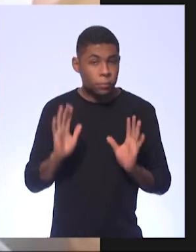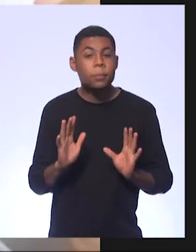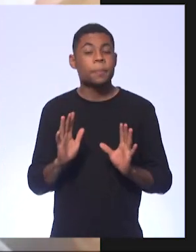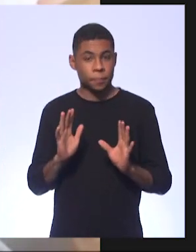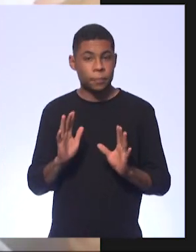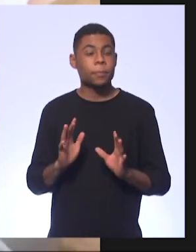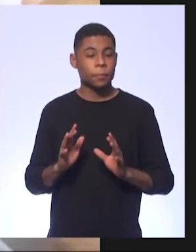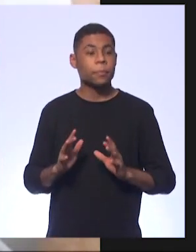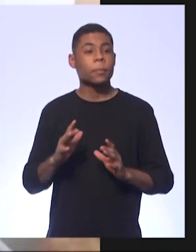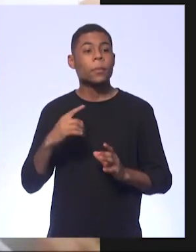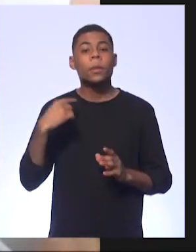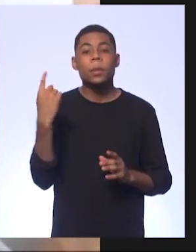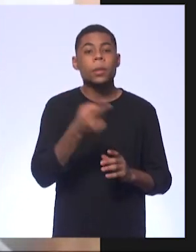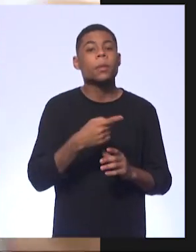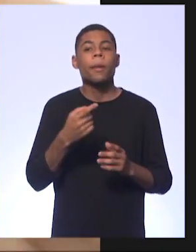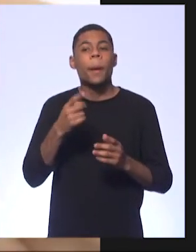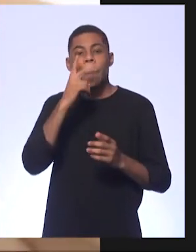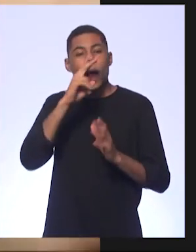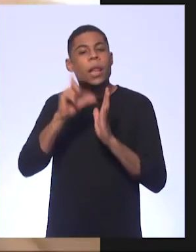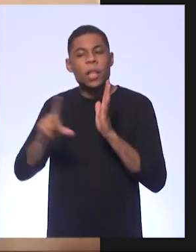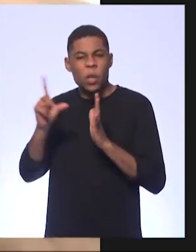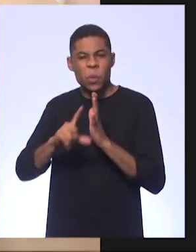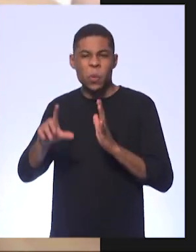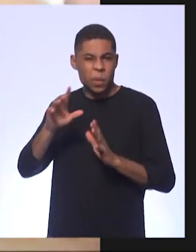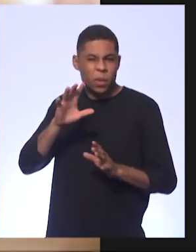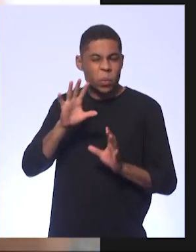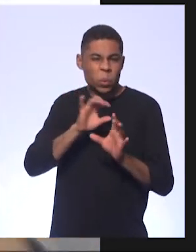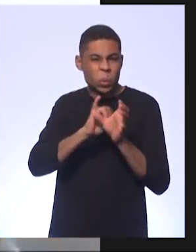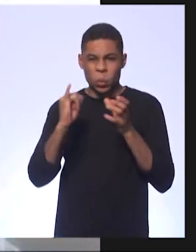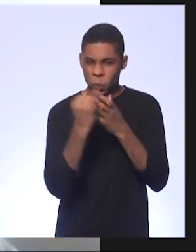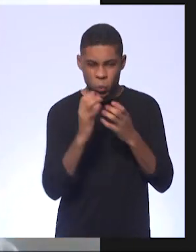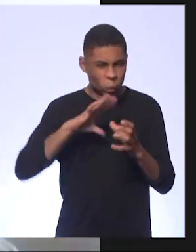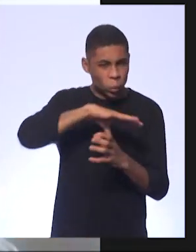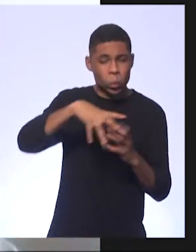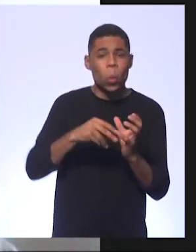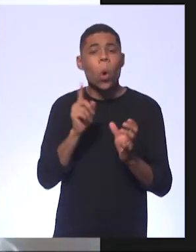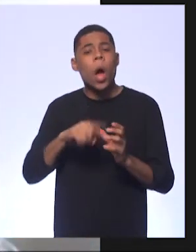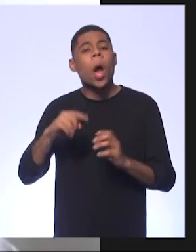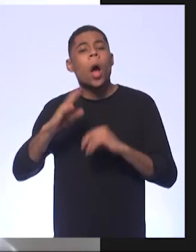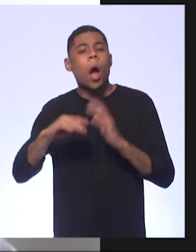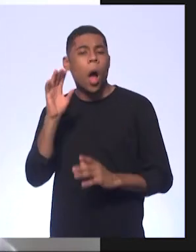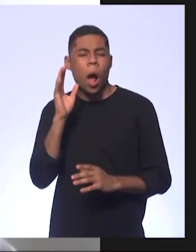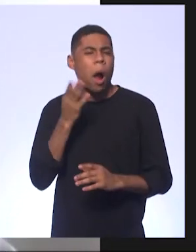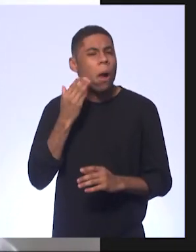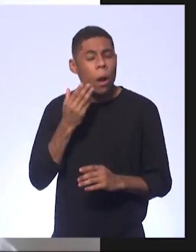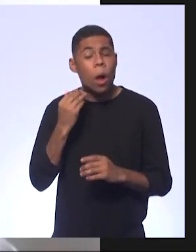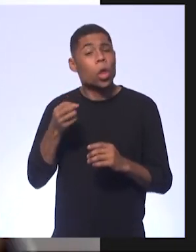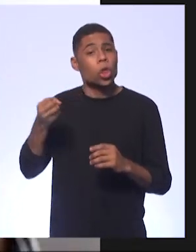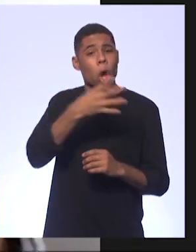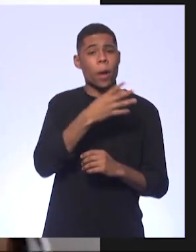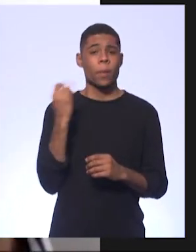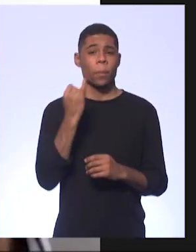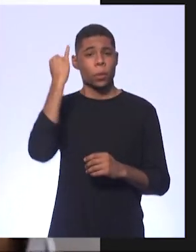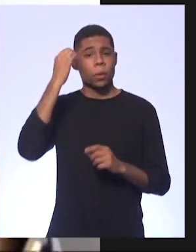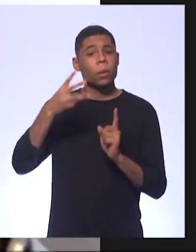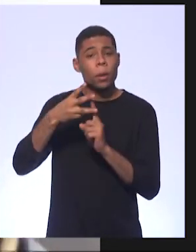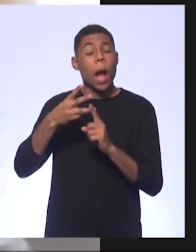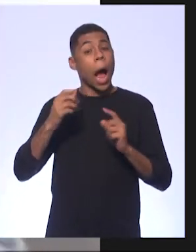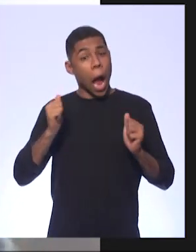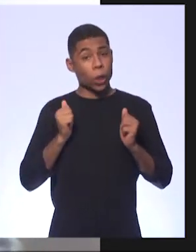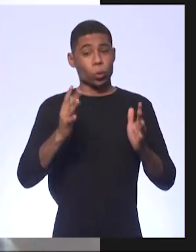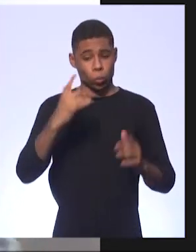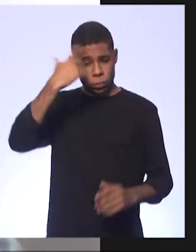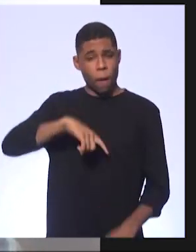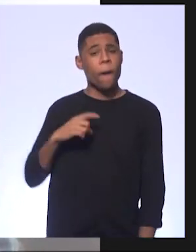dizer, que a gente chama na literatura internacional de habilidades, e, finalmente, uma coisa nova, mas importante, que são as atitudes e valores.